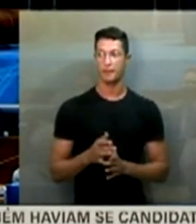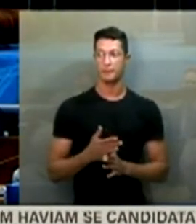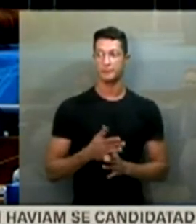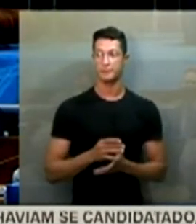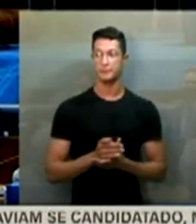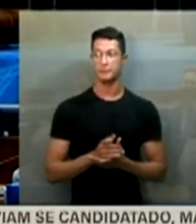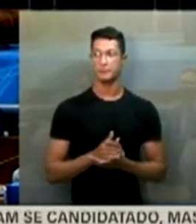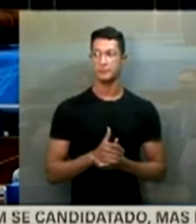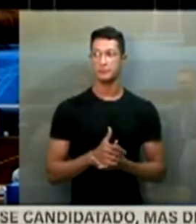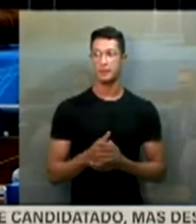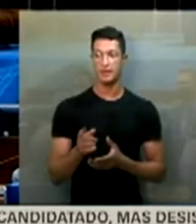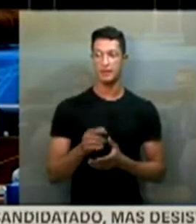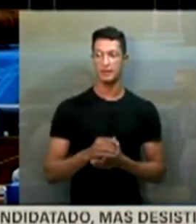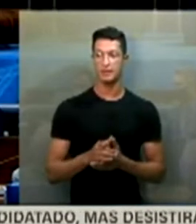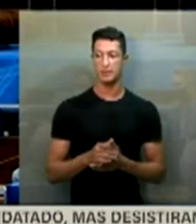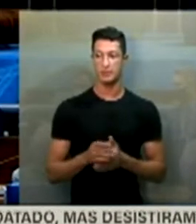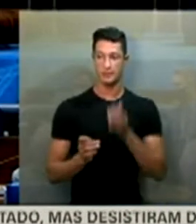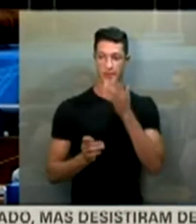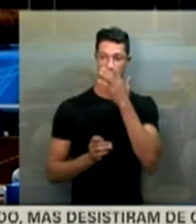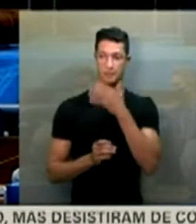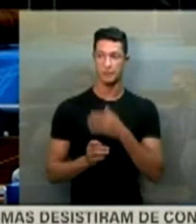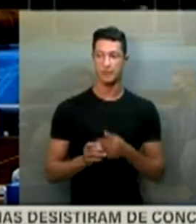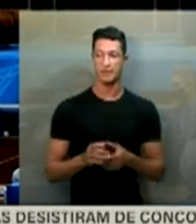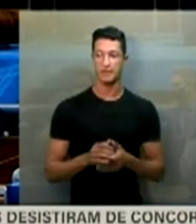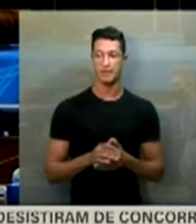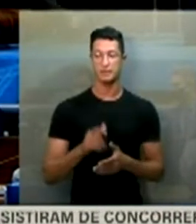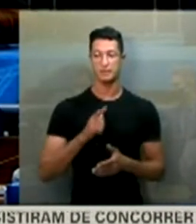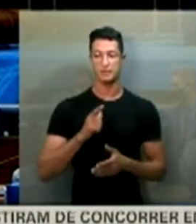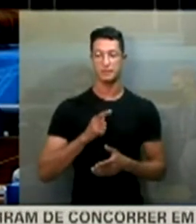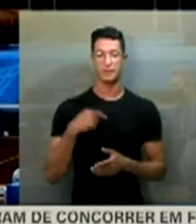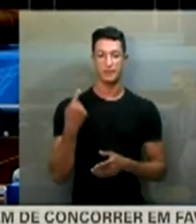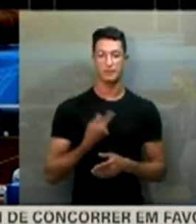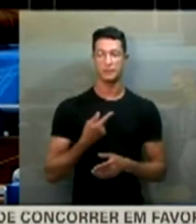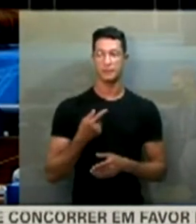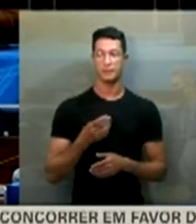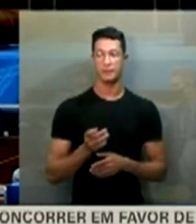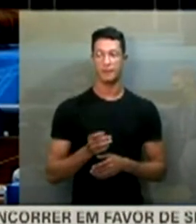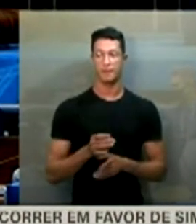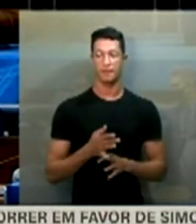Não, eu botei a chapelaria pro Nelsinho e disse não, eu quero naquela ali.